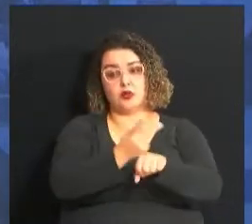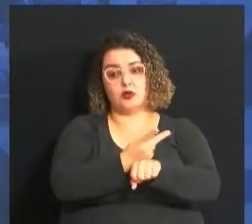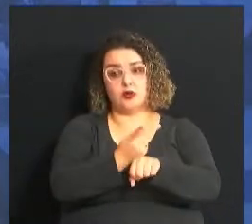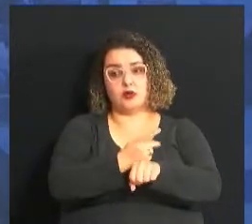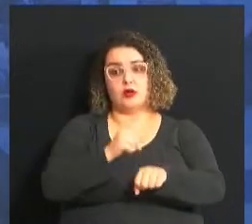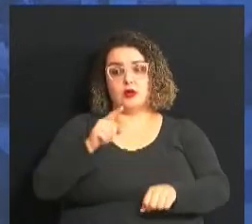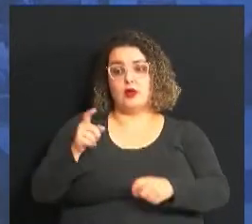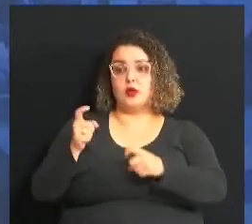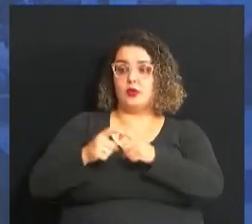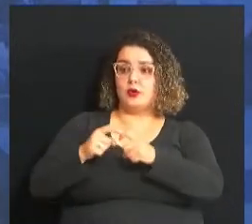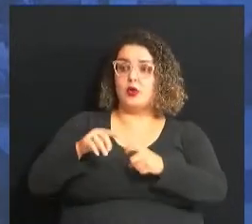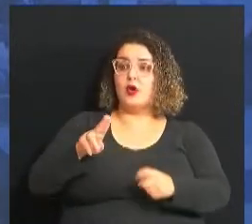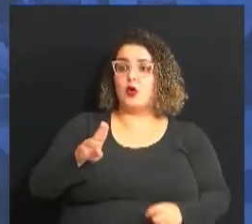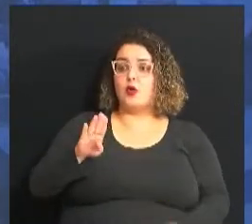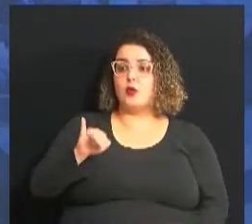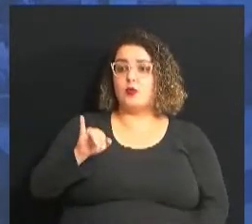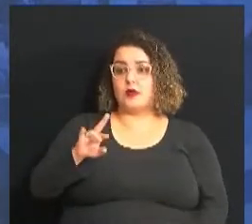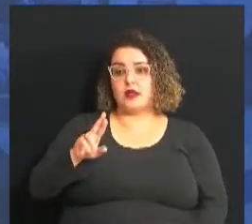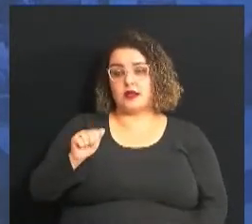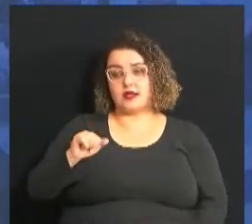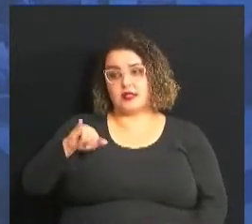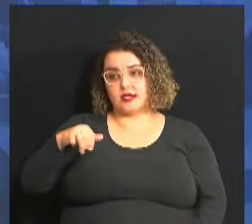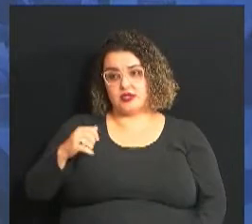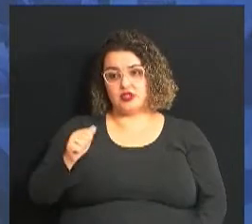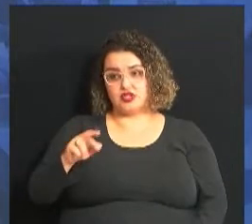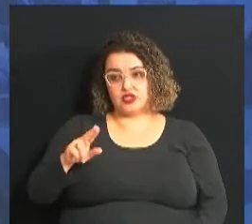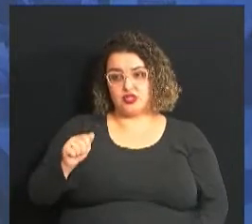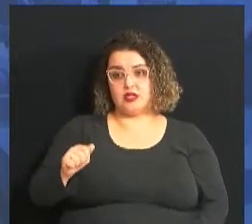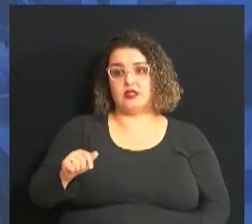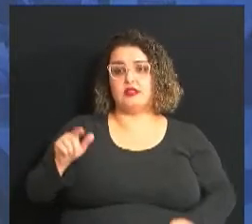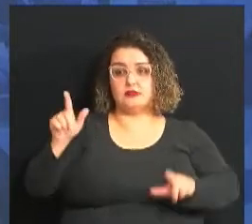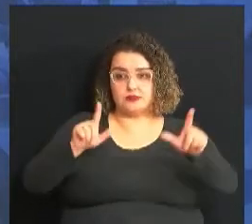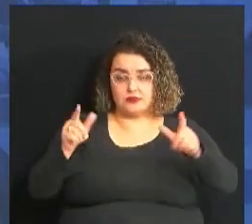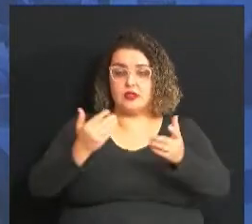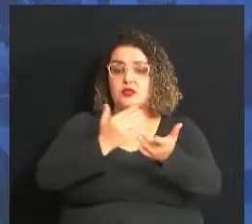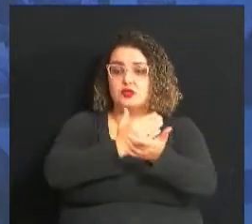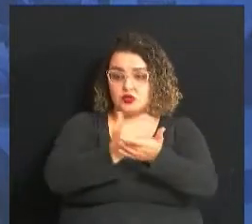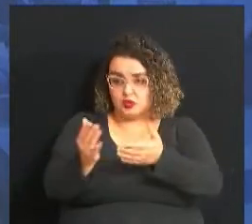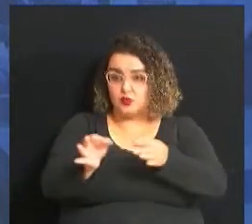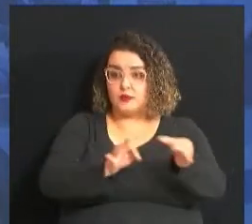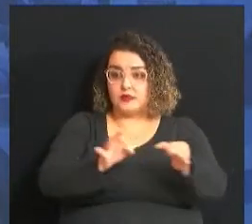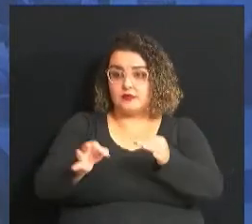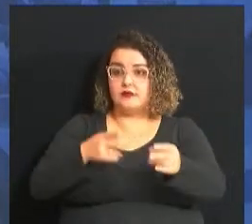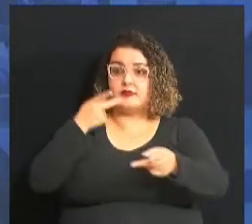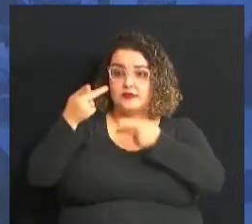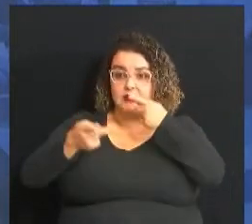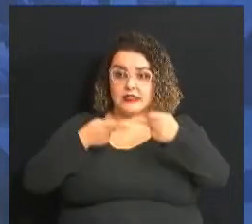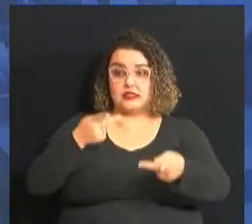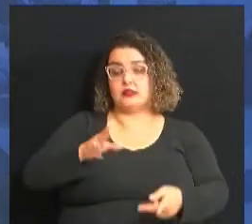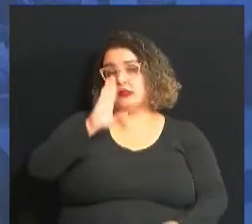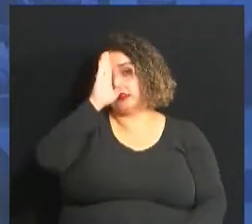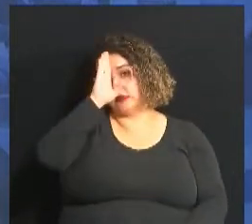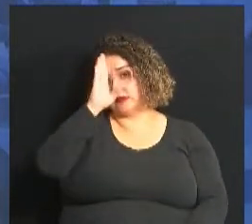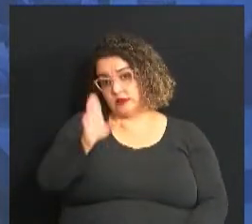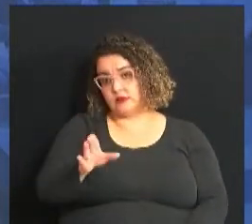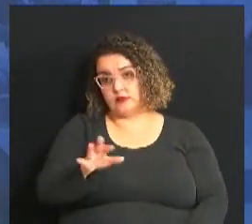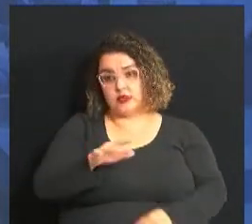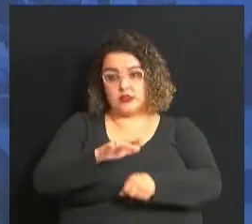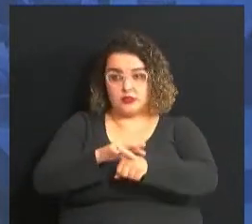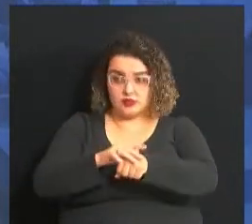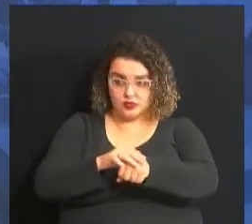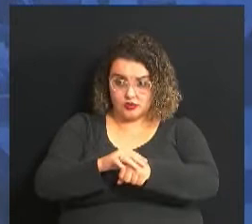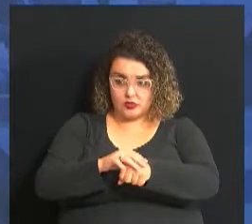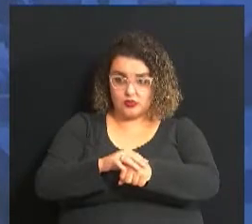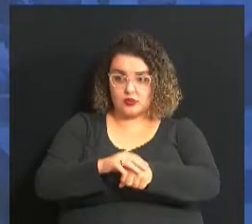é o Dr. Ubirajara, ele que está aqui na tela comigo desde o início do programa falando sobre as principais doenças que afetam